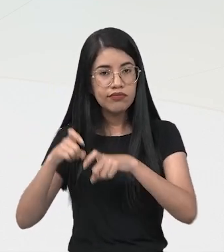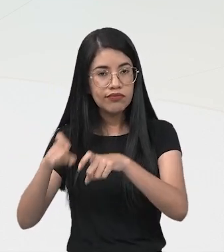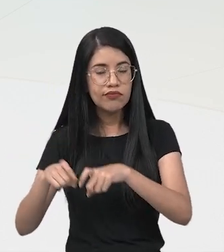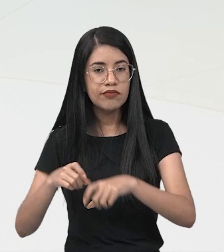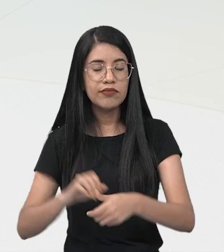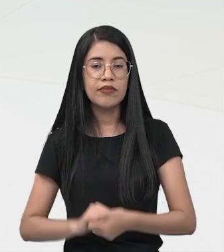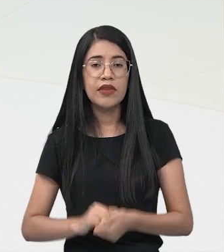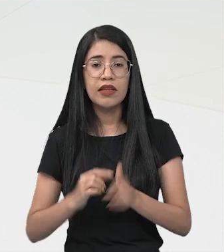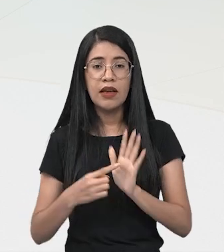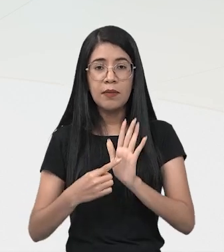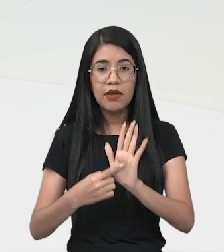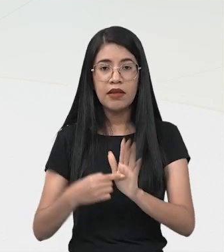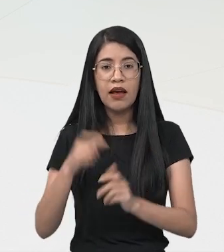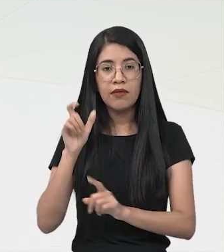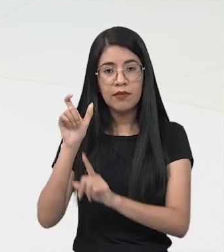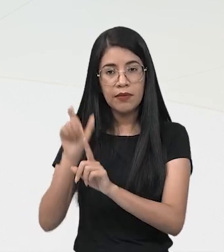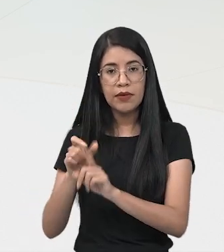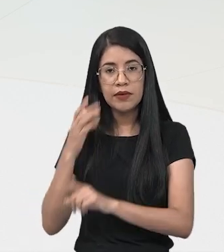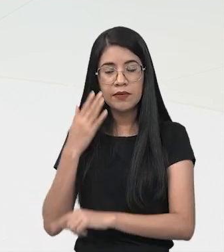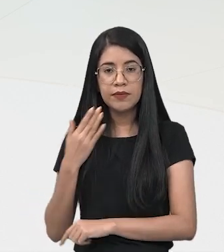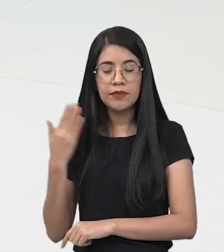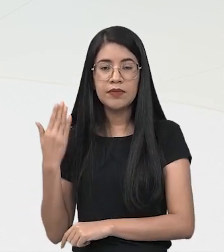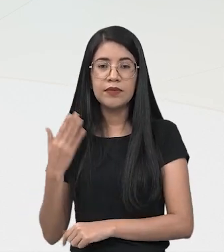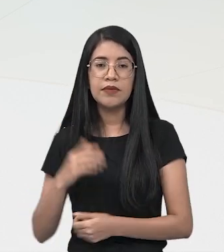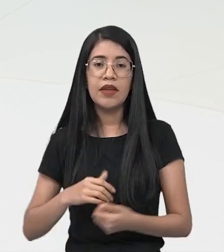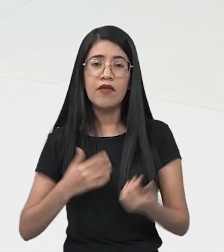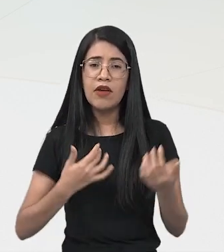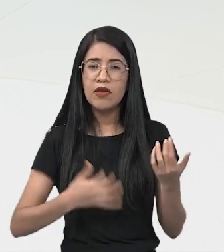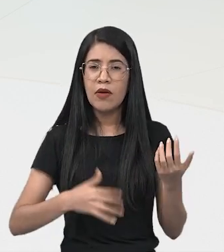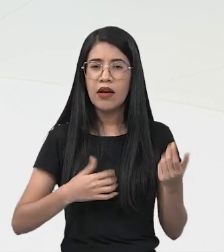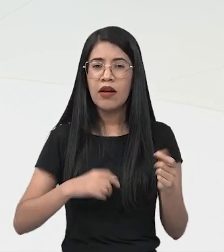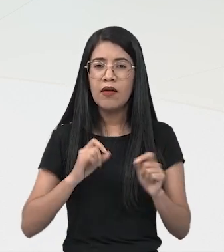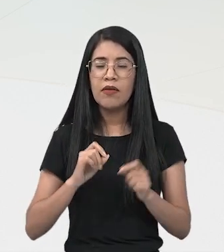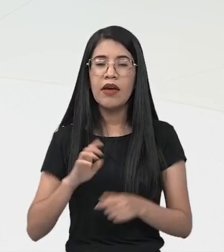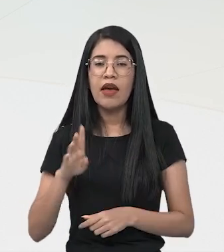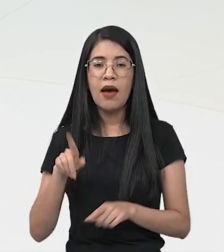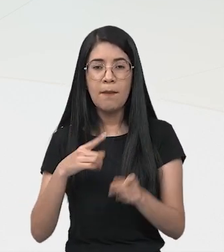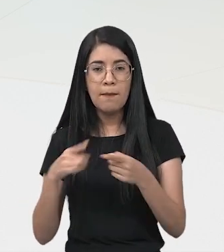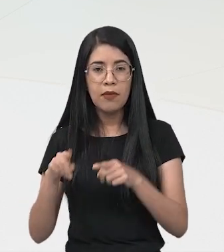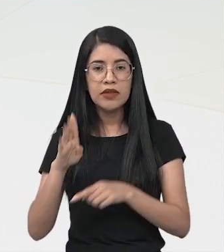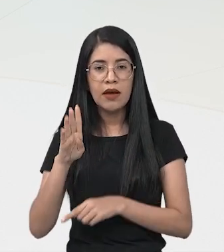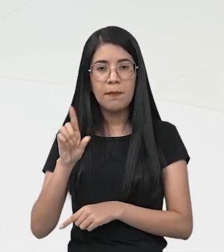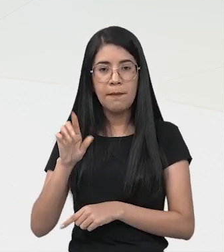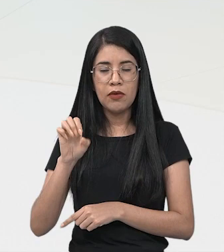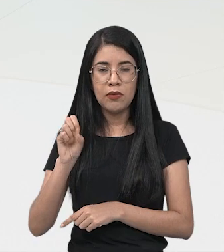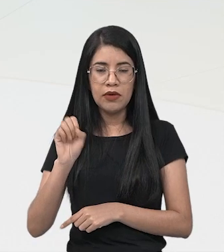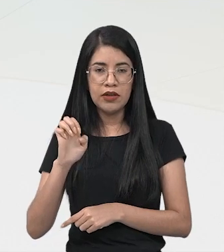nossa sala um músico que vai tocar para a gente um pouco de blues.